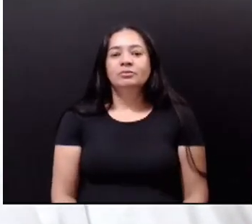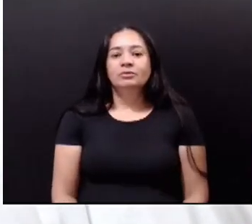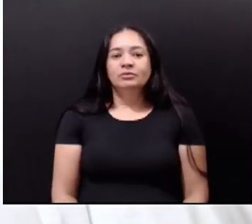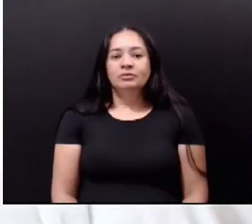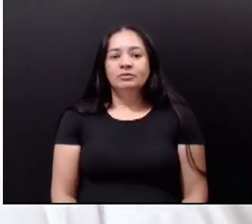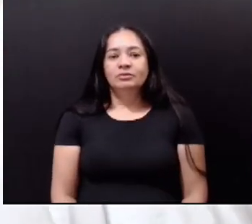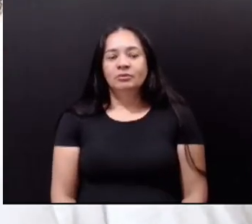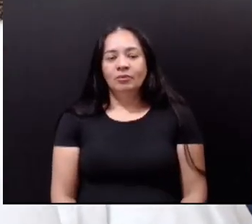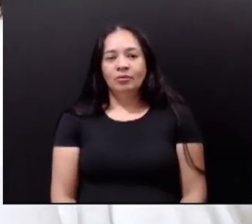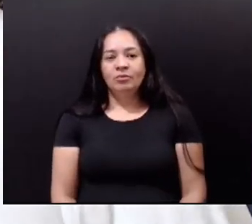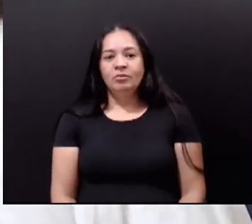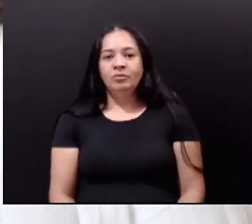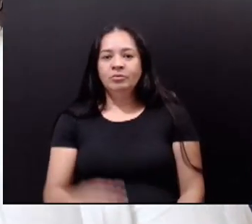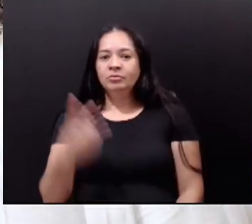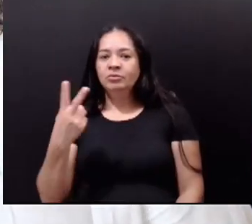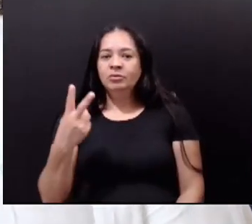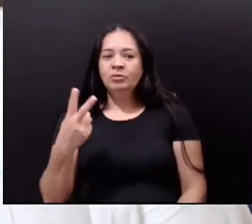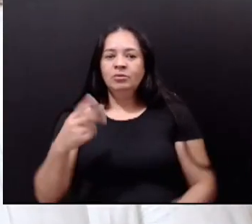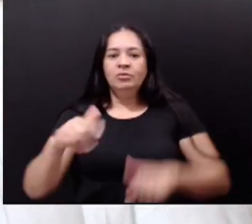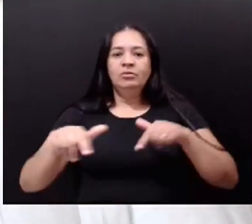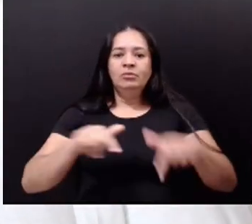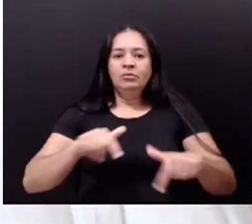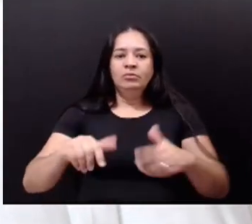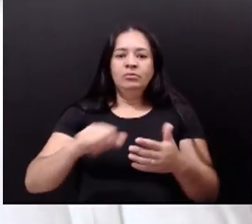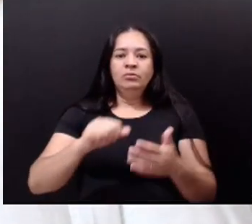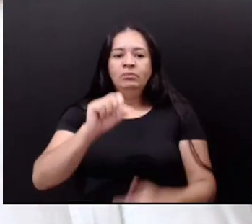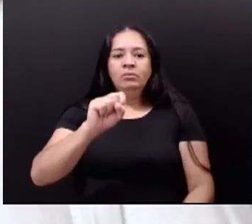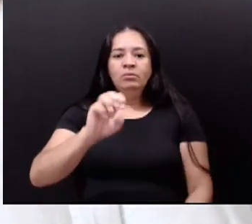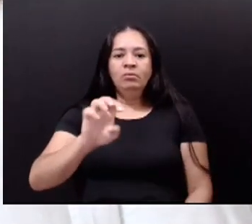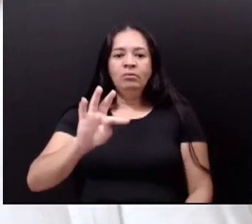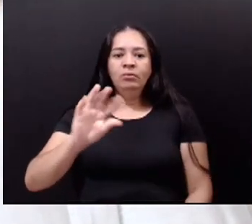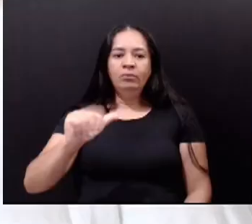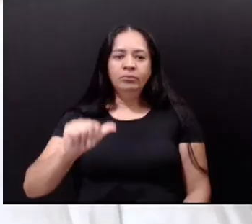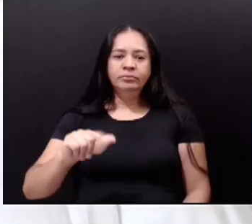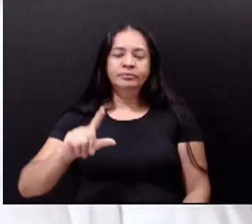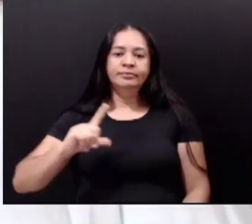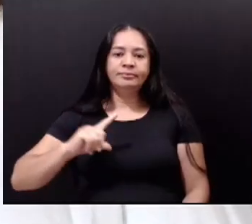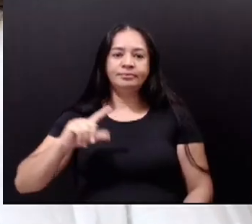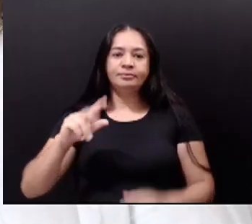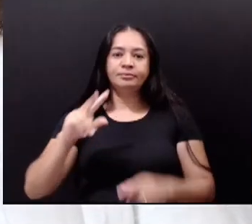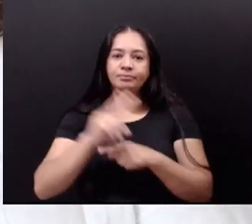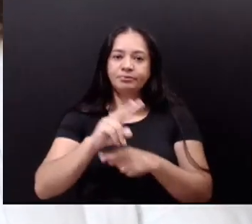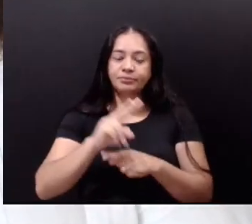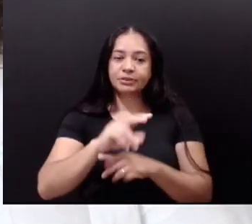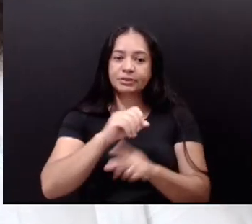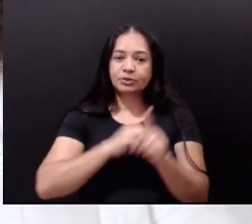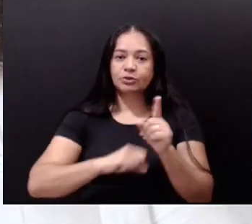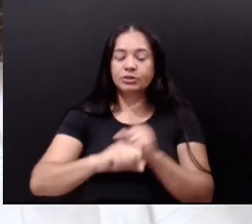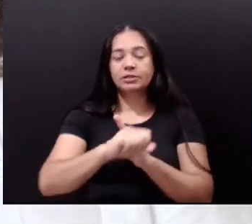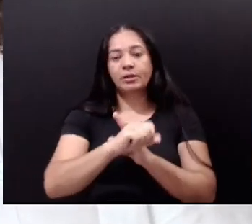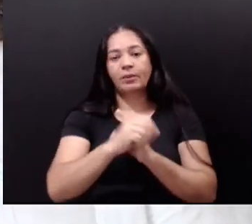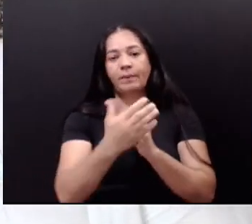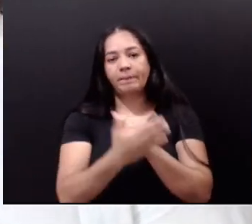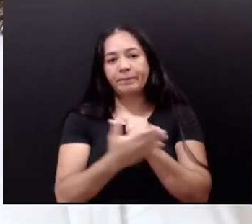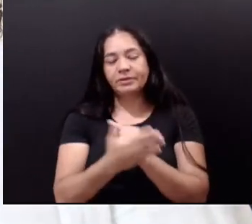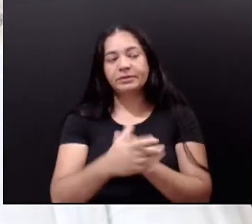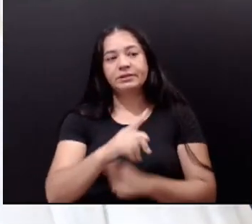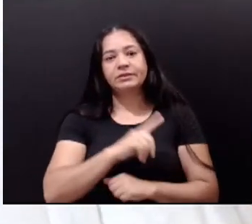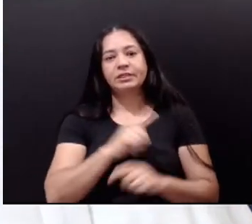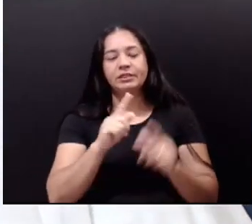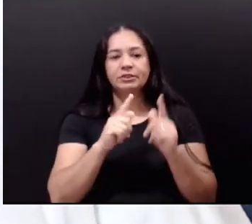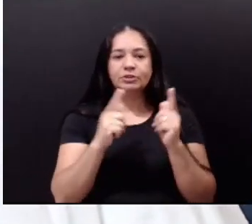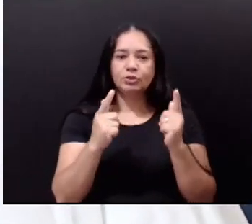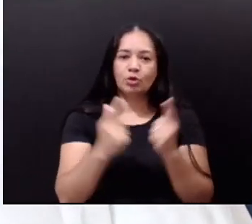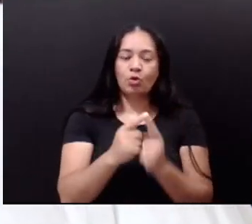serviços da SETA que tem proteção social básica, né, que são serviços de convivência, a gente tem na equipe uma coordenação, um